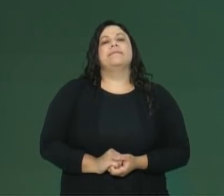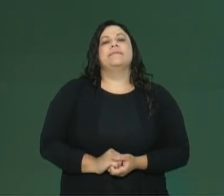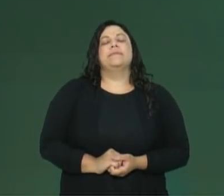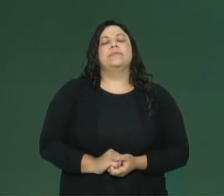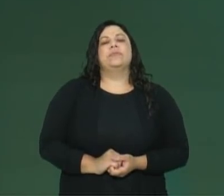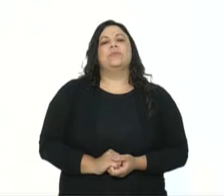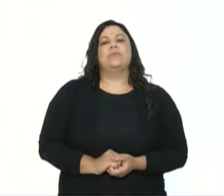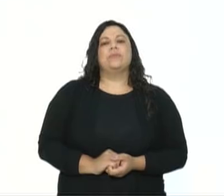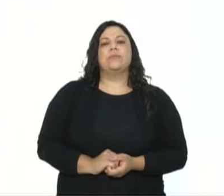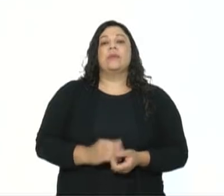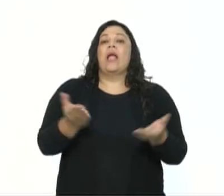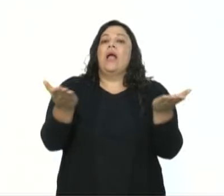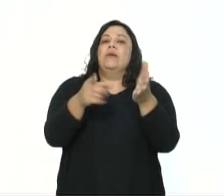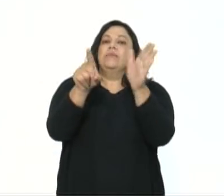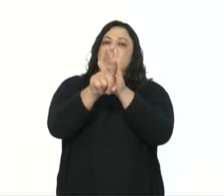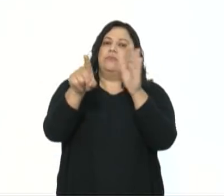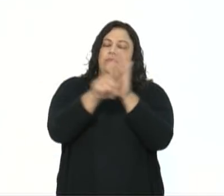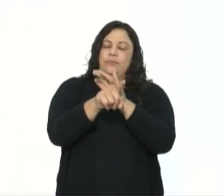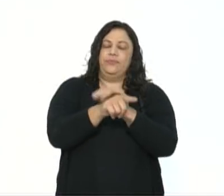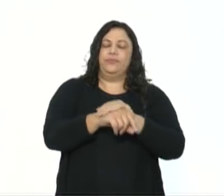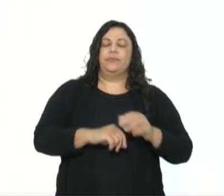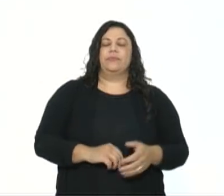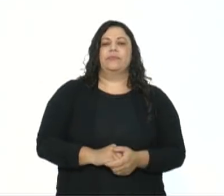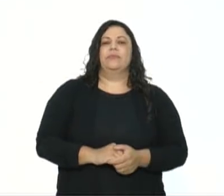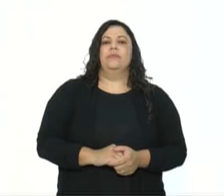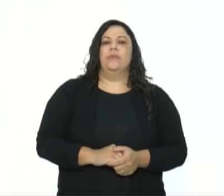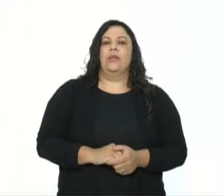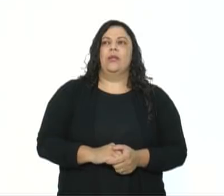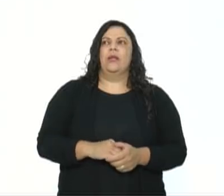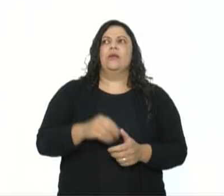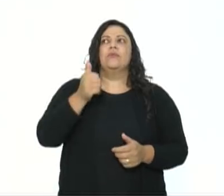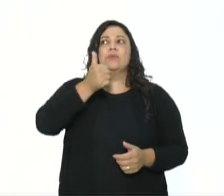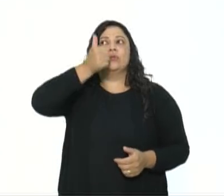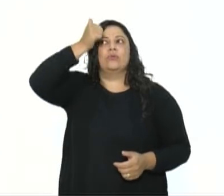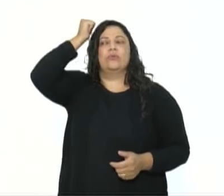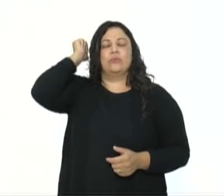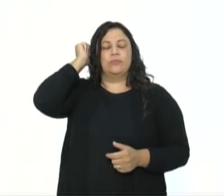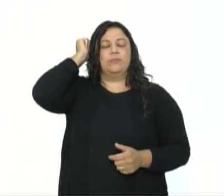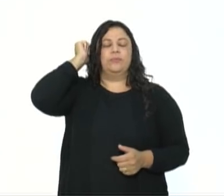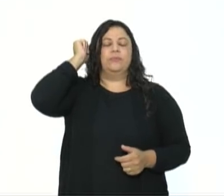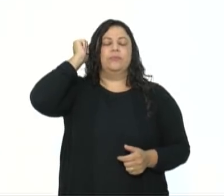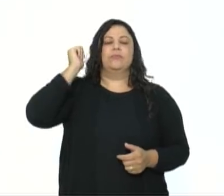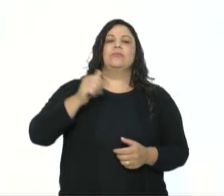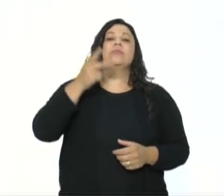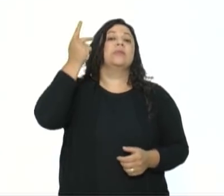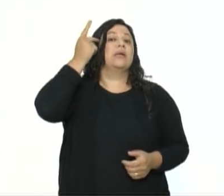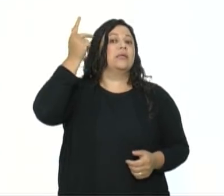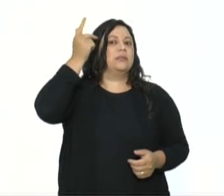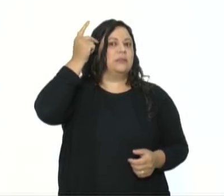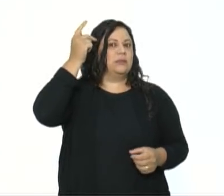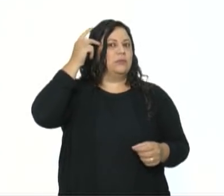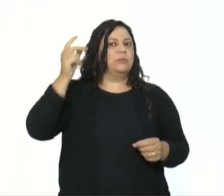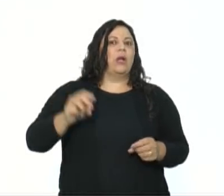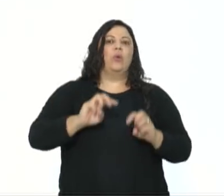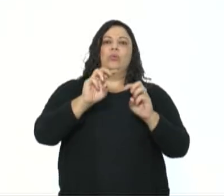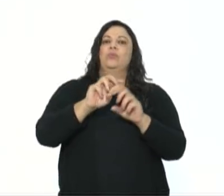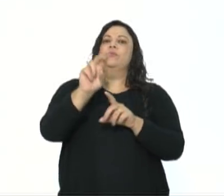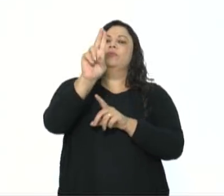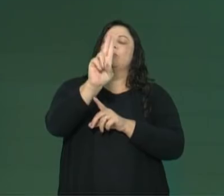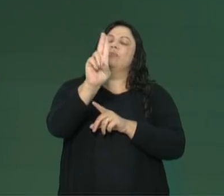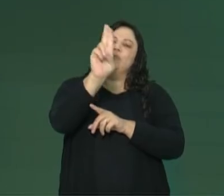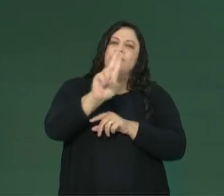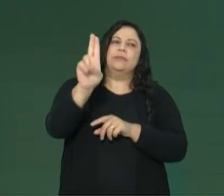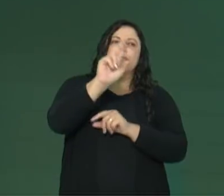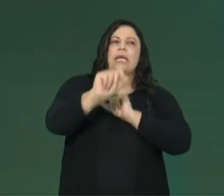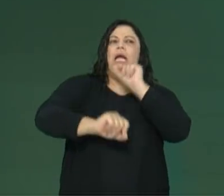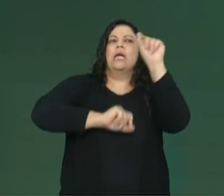hoje, do vestibular da Universidade de São Paulo. Todas as características abaixo pertencem ao filo molusca, exceto qual